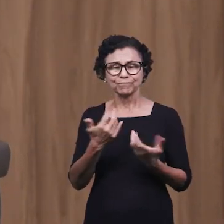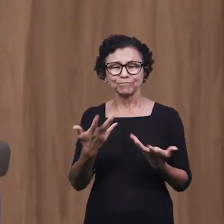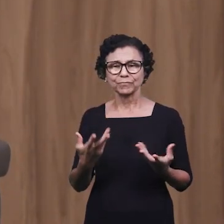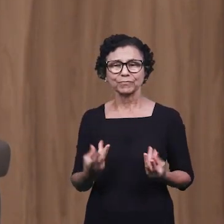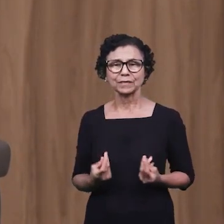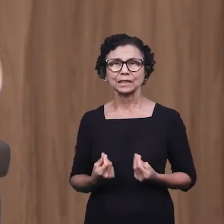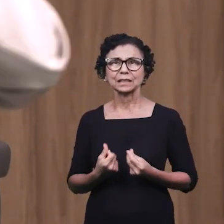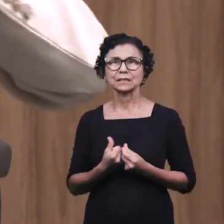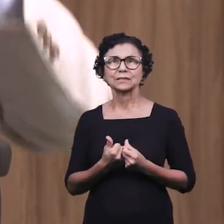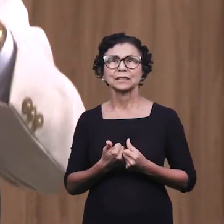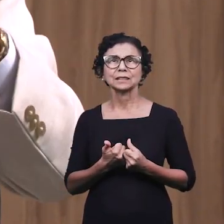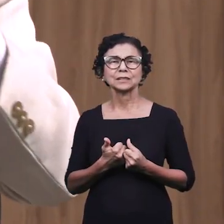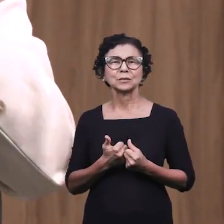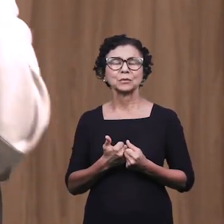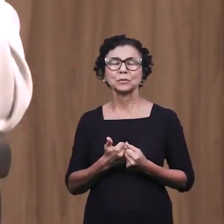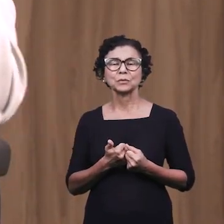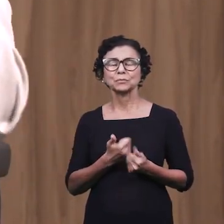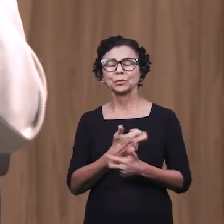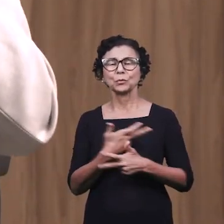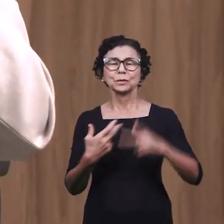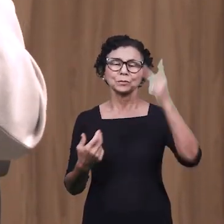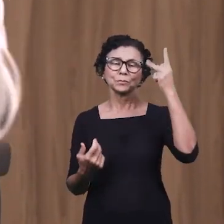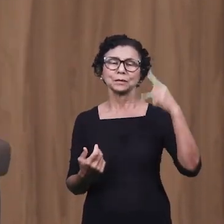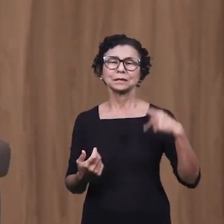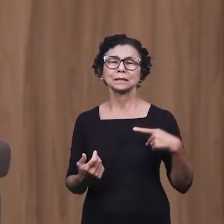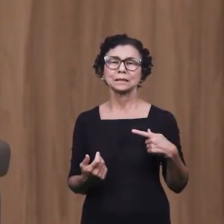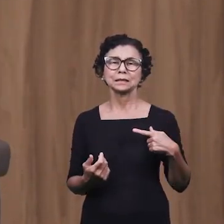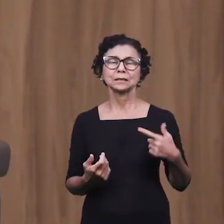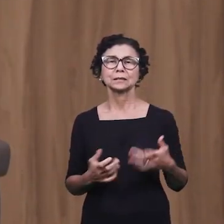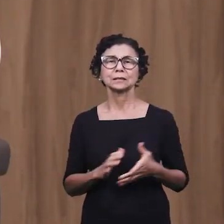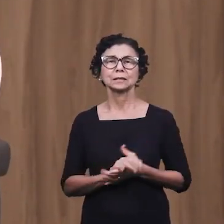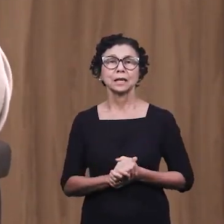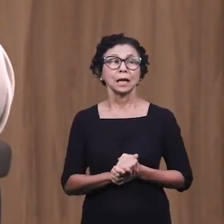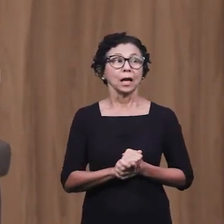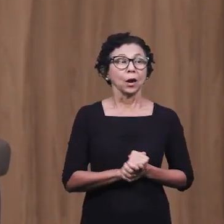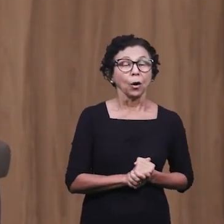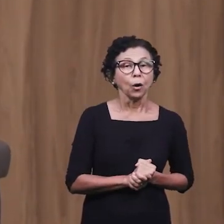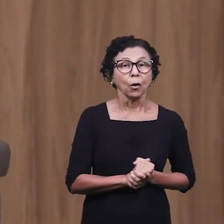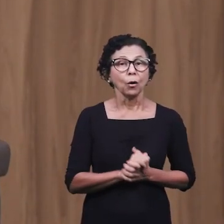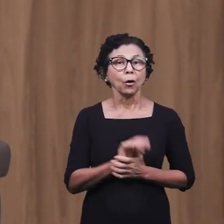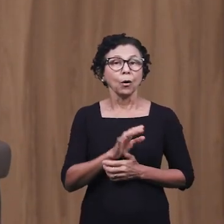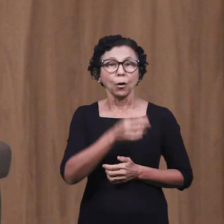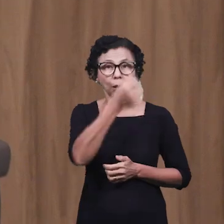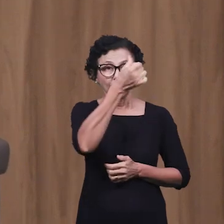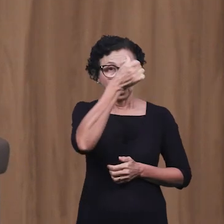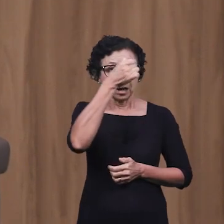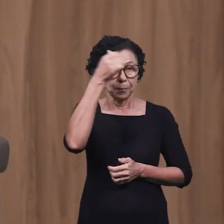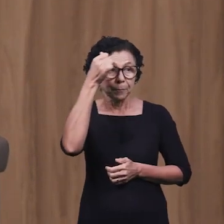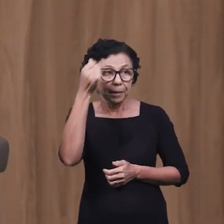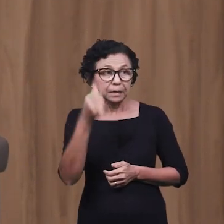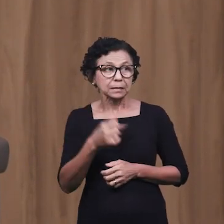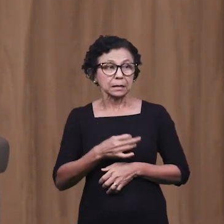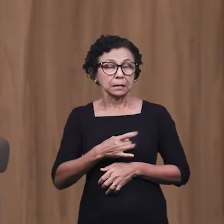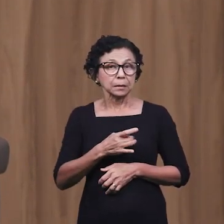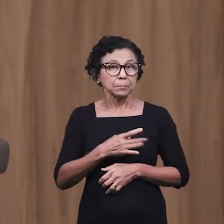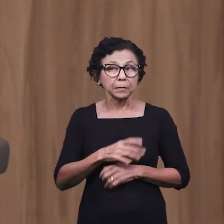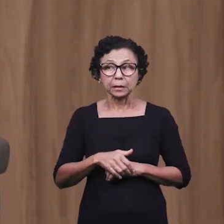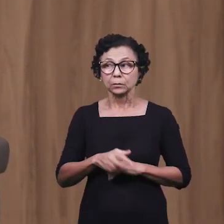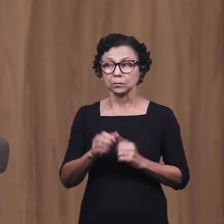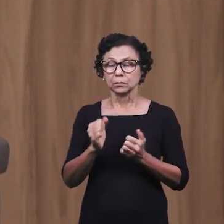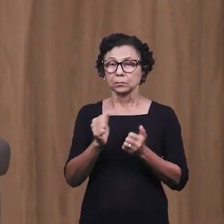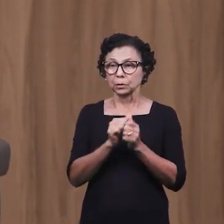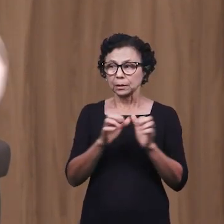trivial, né? Coisa de gente. Estou com medo da besta com 7 cabeças, tenho medo. Então todo mundo tem medo do